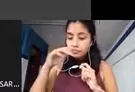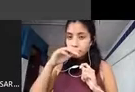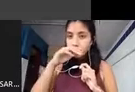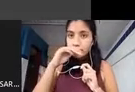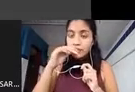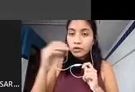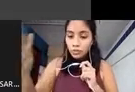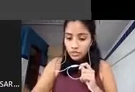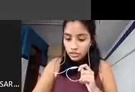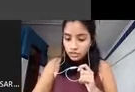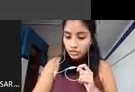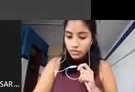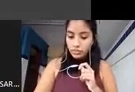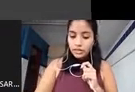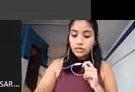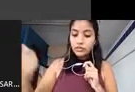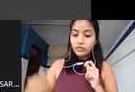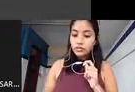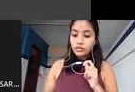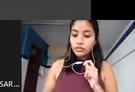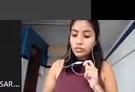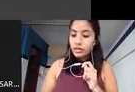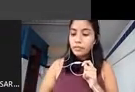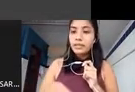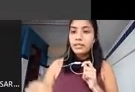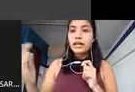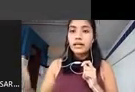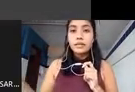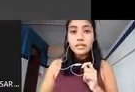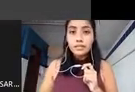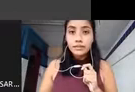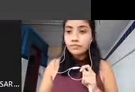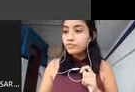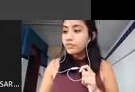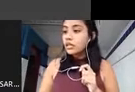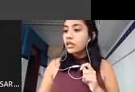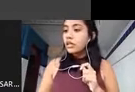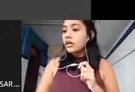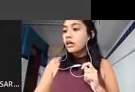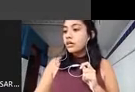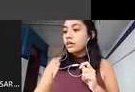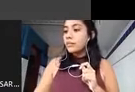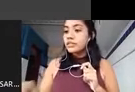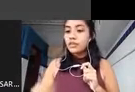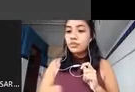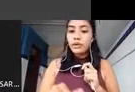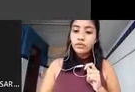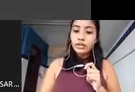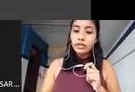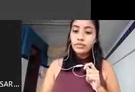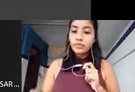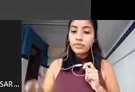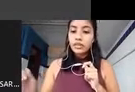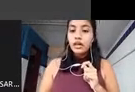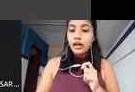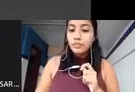Belém e, como pode ser visto na imagem, o polígono vermelho representa a área da bacia. A bacia do